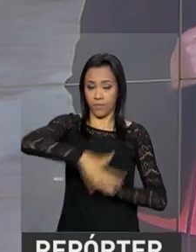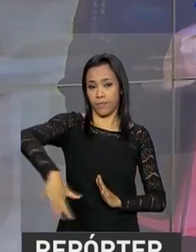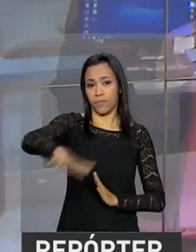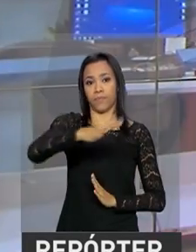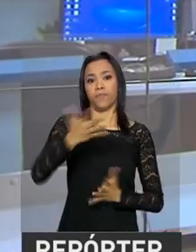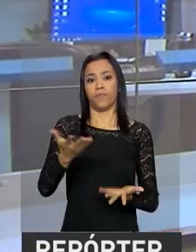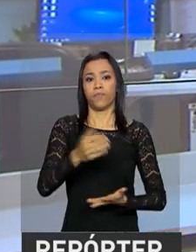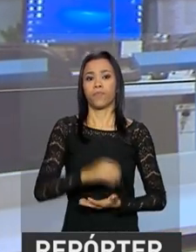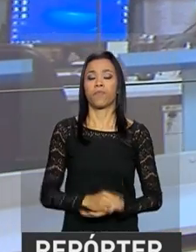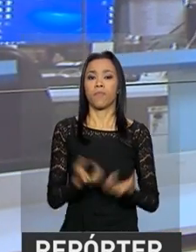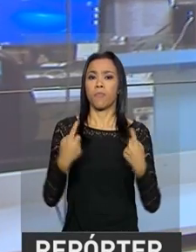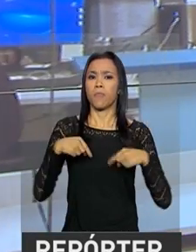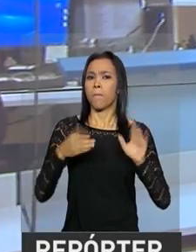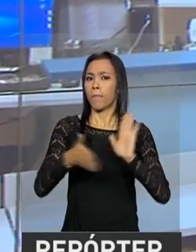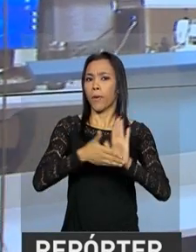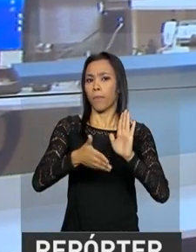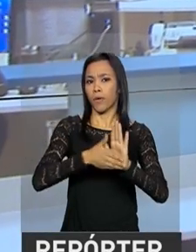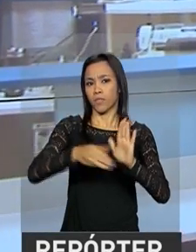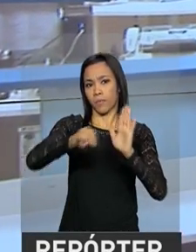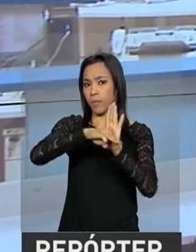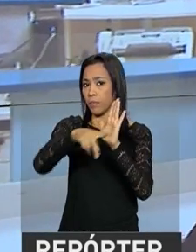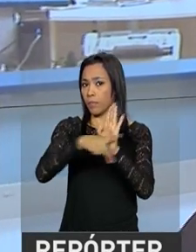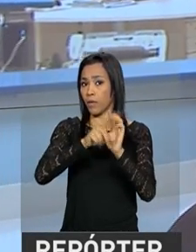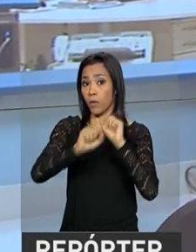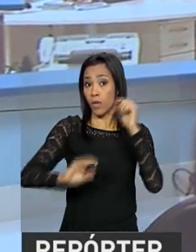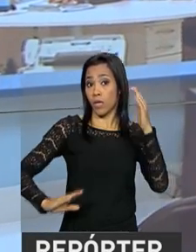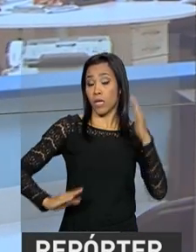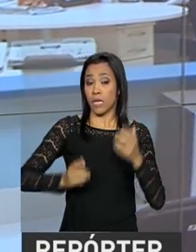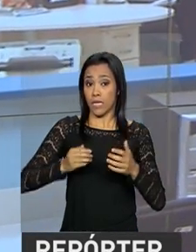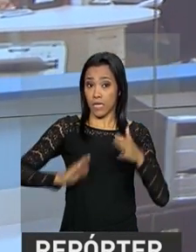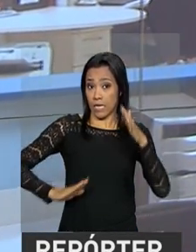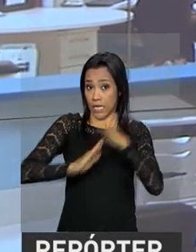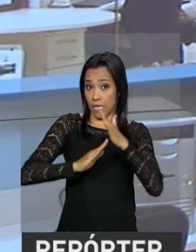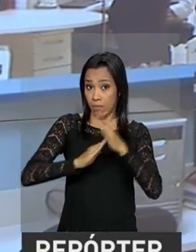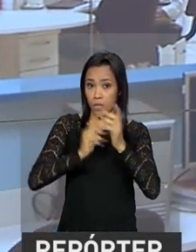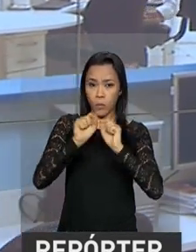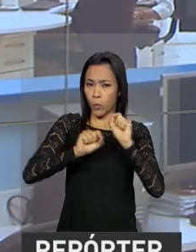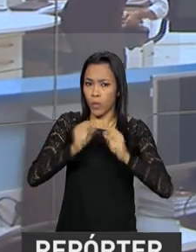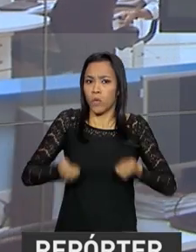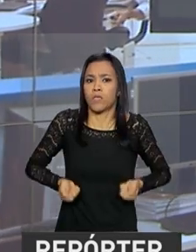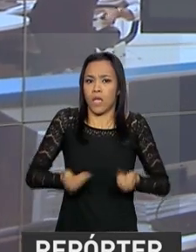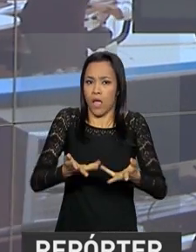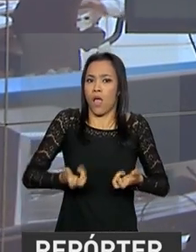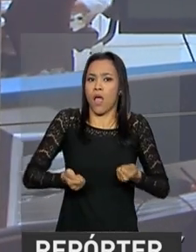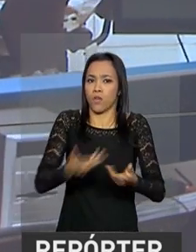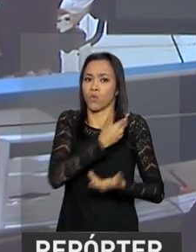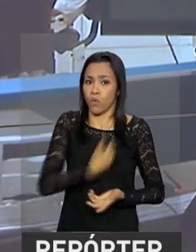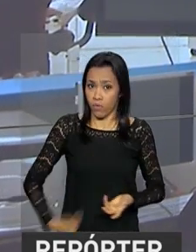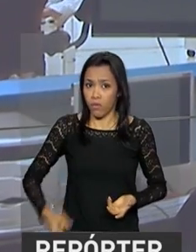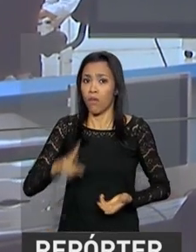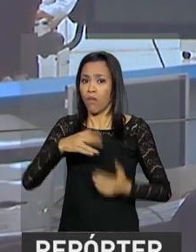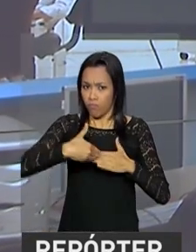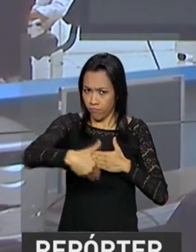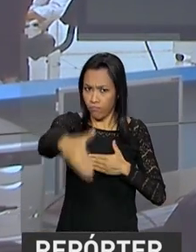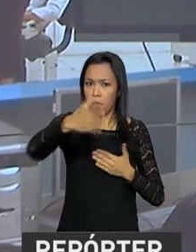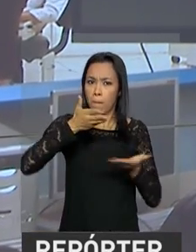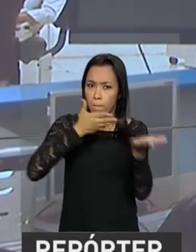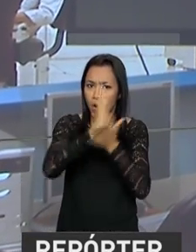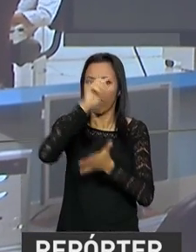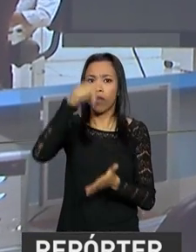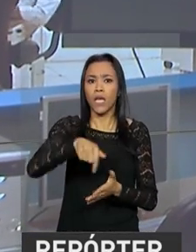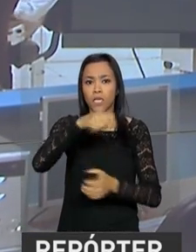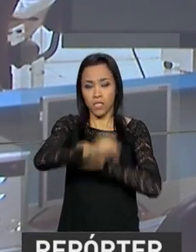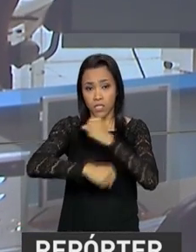Planalto a proposta de emenda à constituição que limita os gastos públicos Deve Ser aprovada ainda este ano no Congresso Nacional